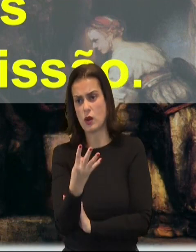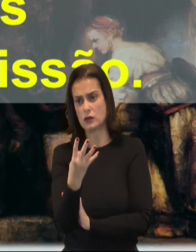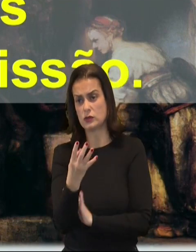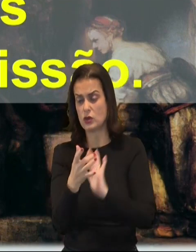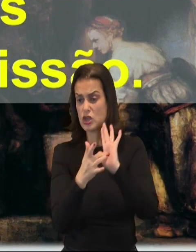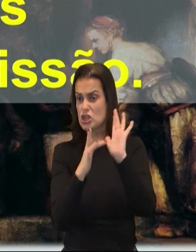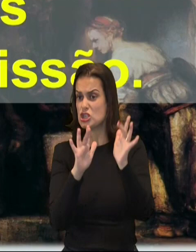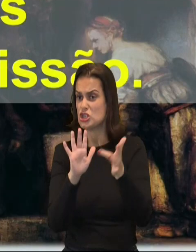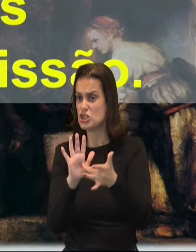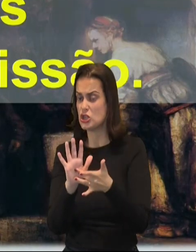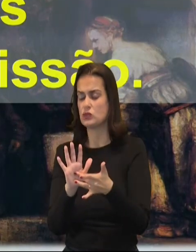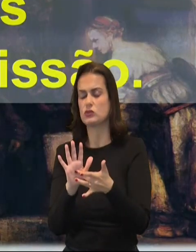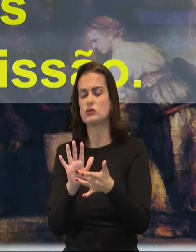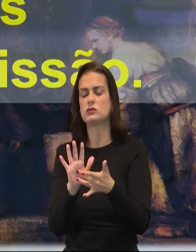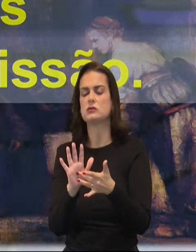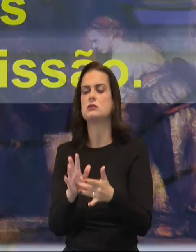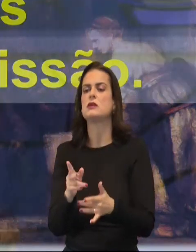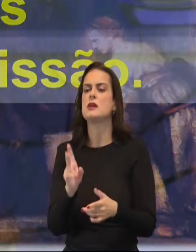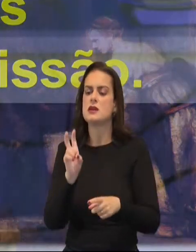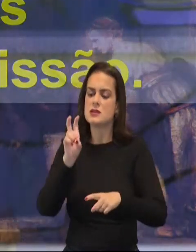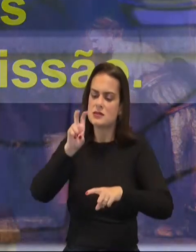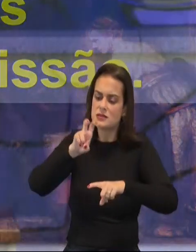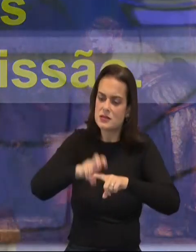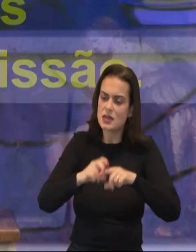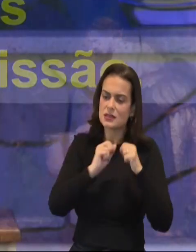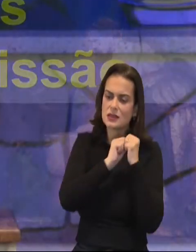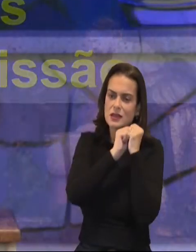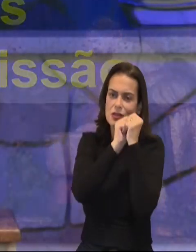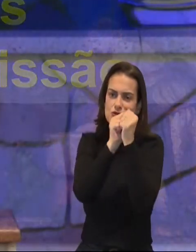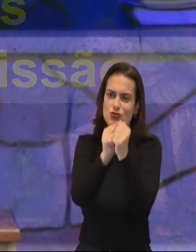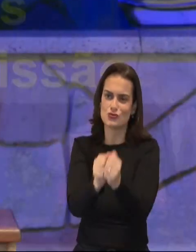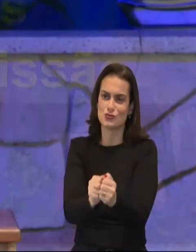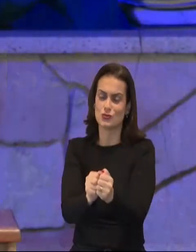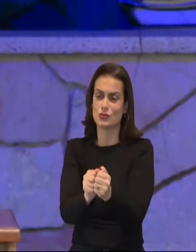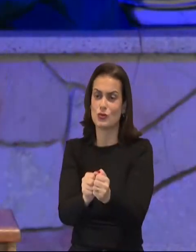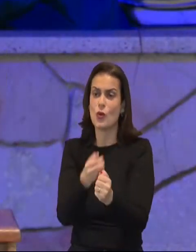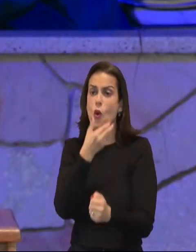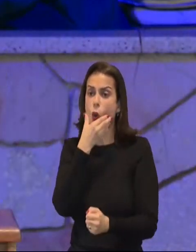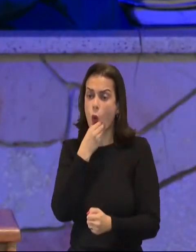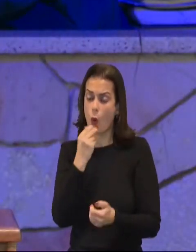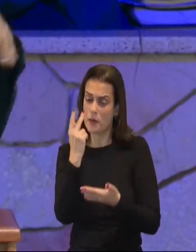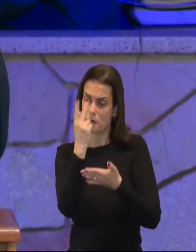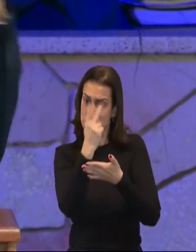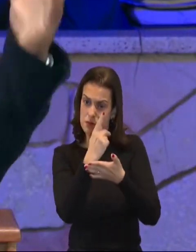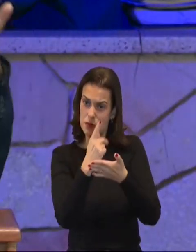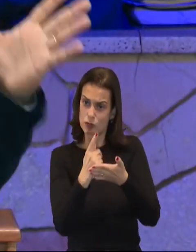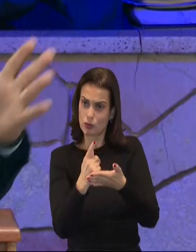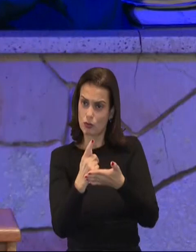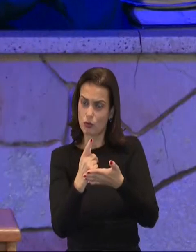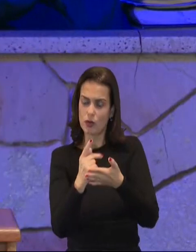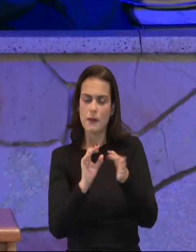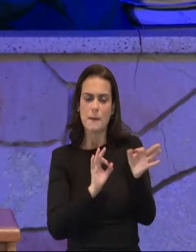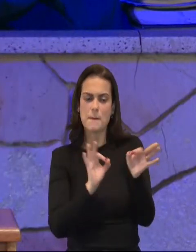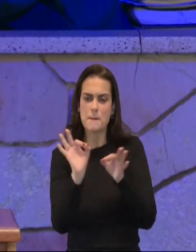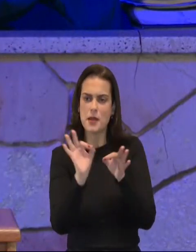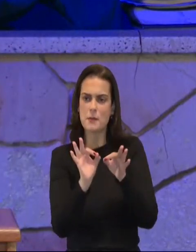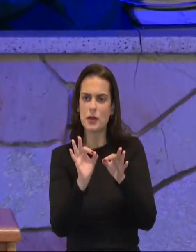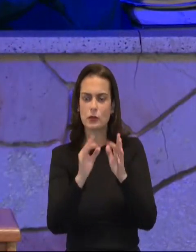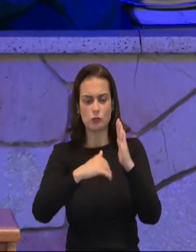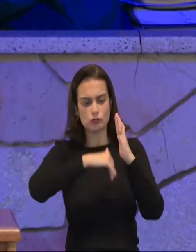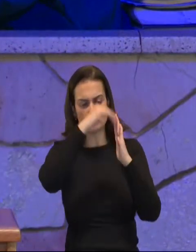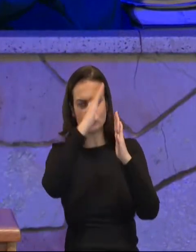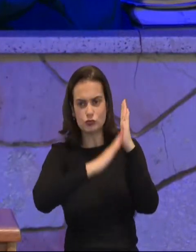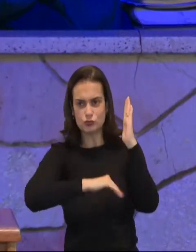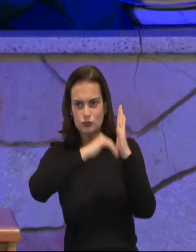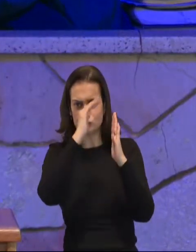Jesus não faz acepção. Jesus se senta. Rembrandt teve o detalhe de colocar os discípulos ao fundo ali. Me parece Pedro ser o mais velho